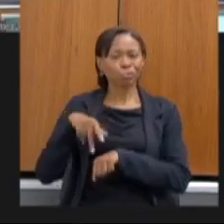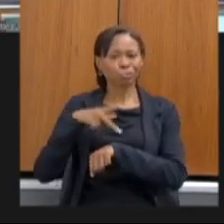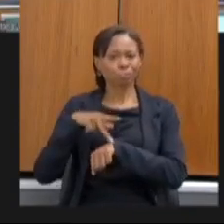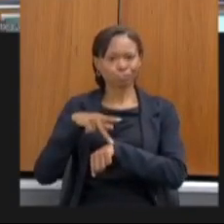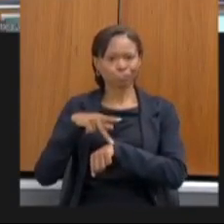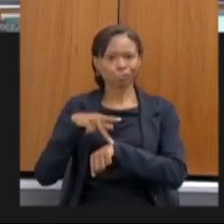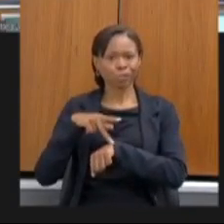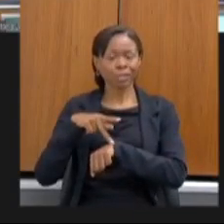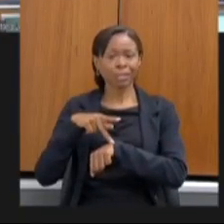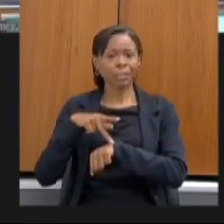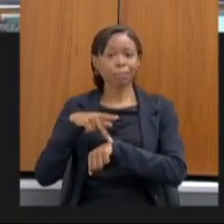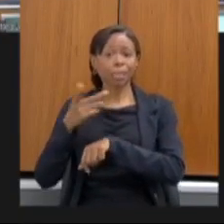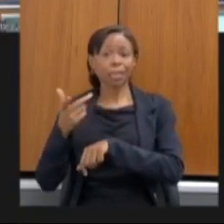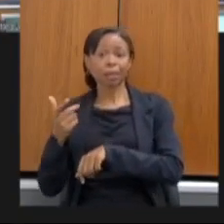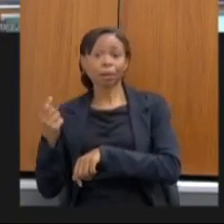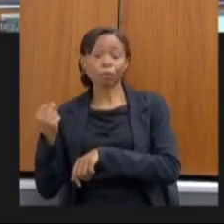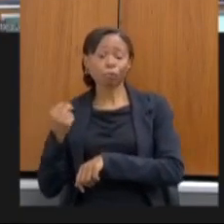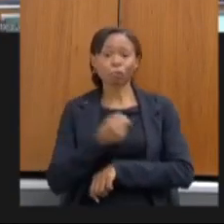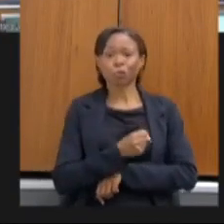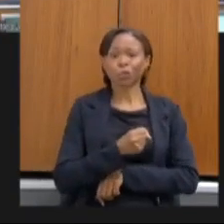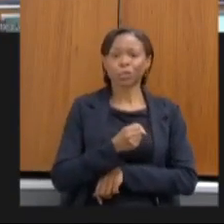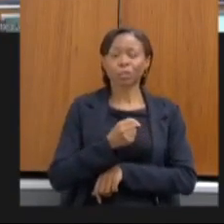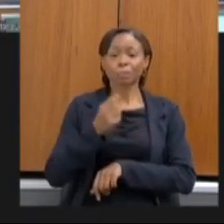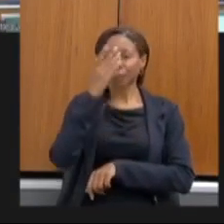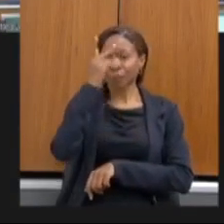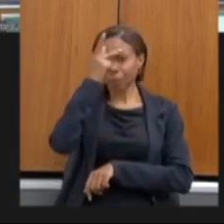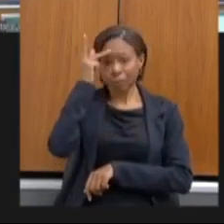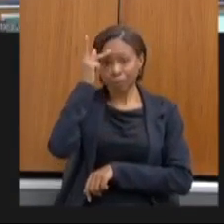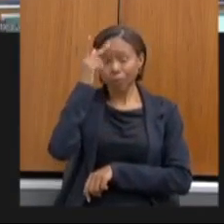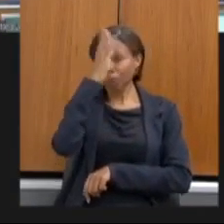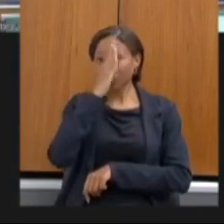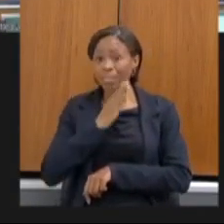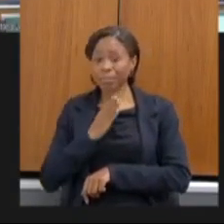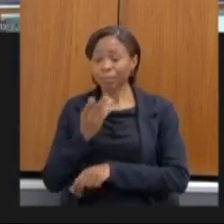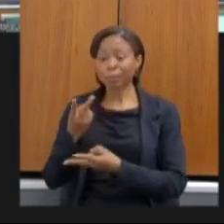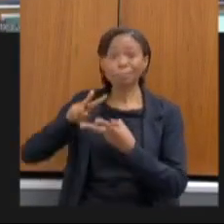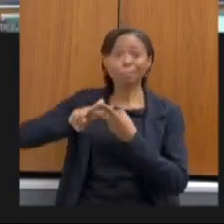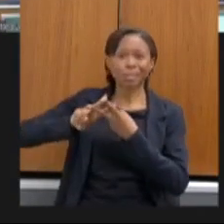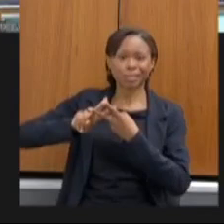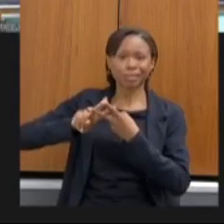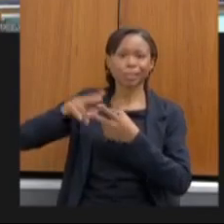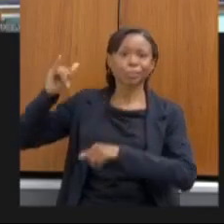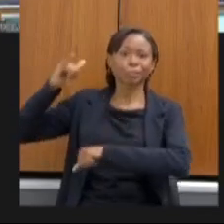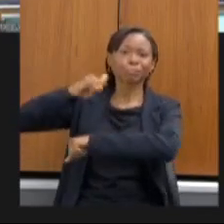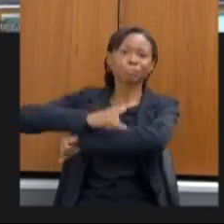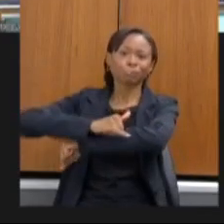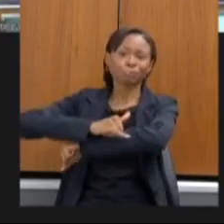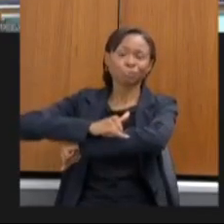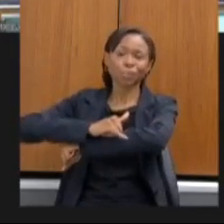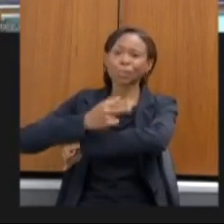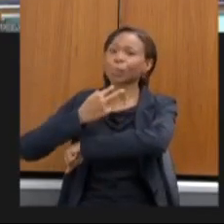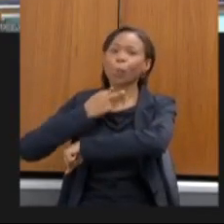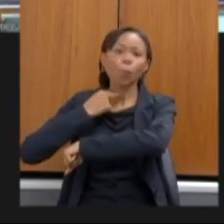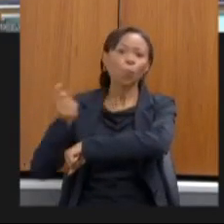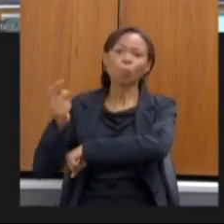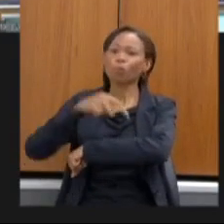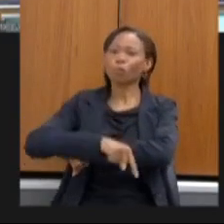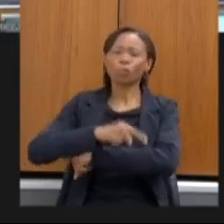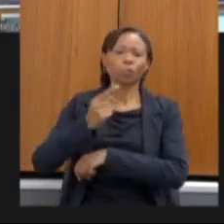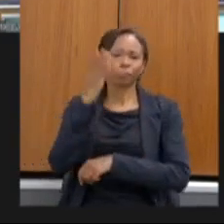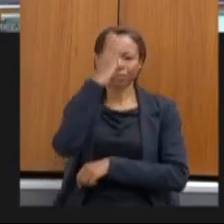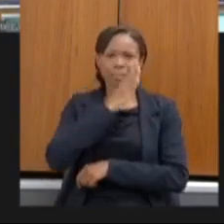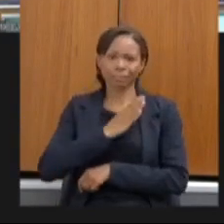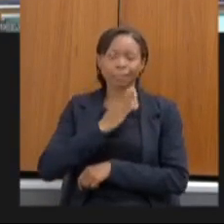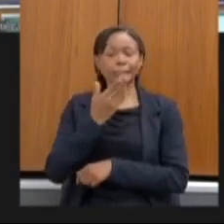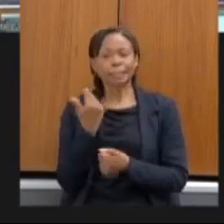sem poder sair do país que estavam e voltar para o Brasil então fizemos um trabalho conjunto